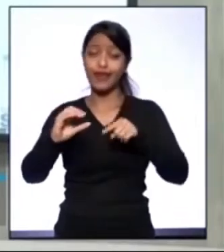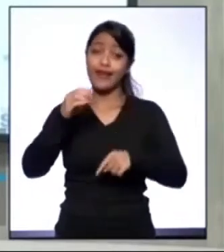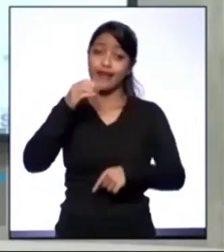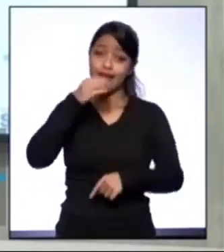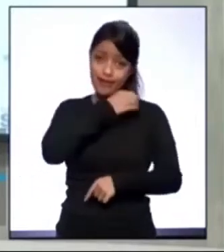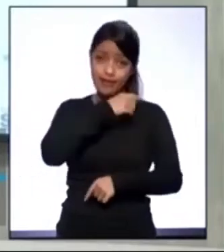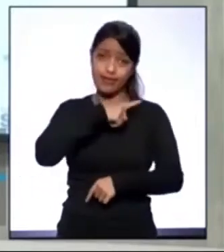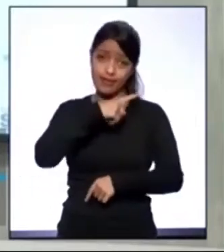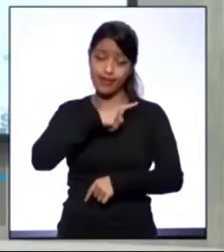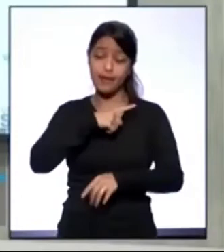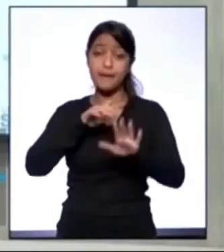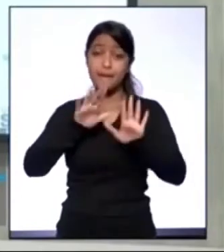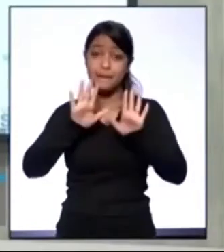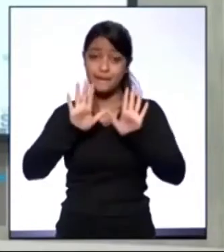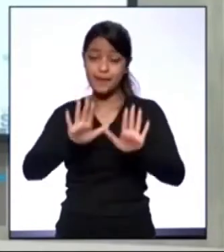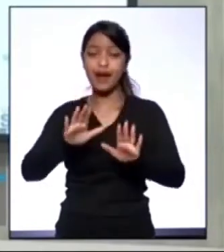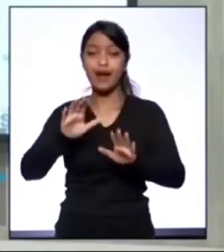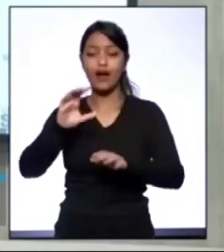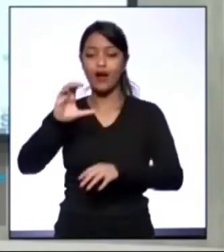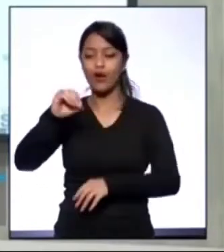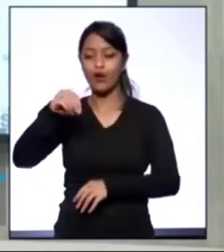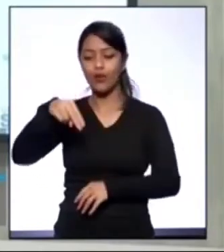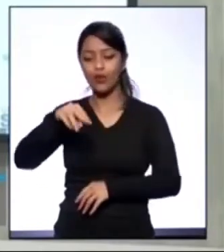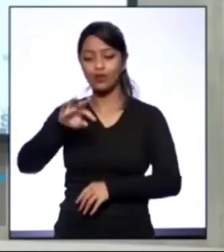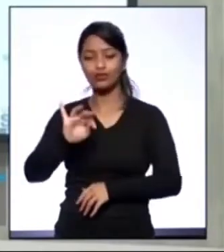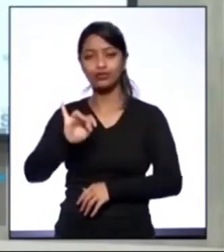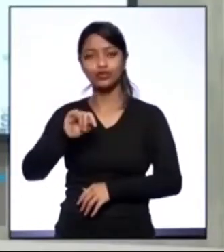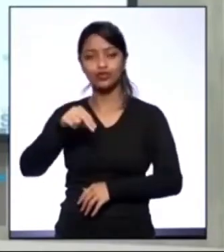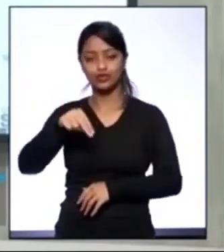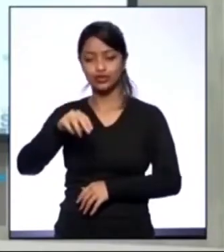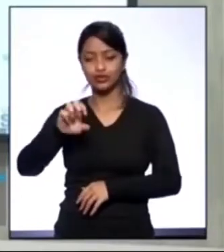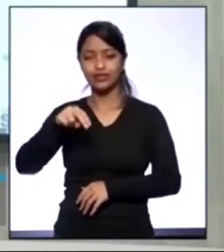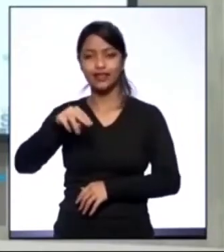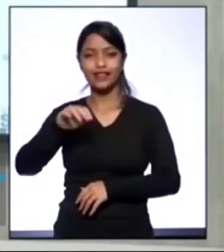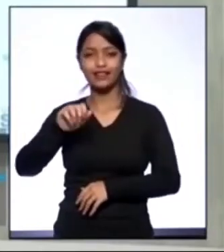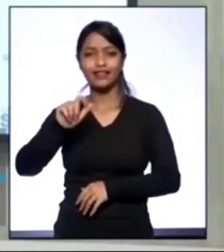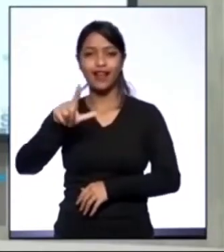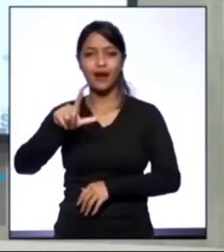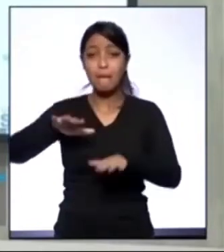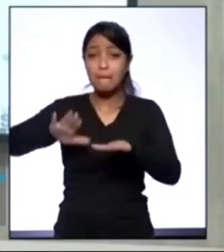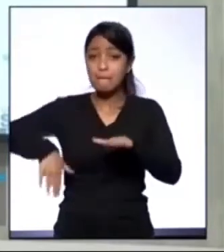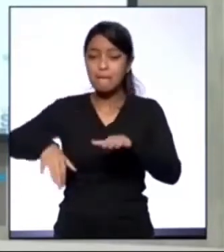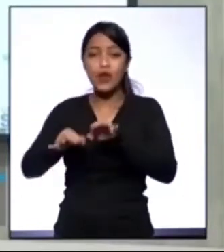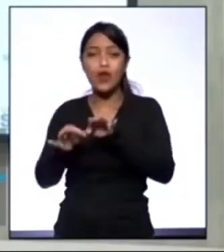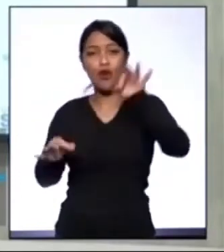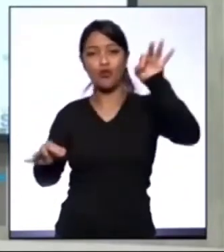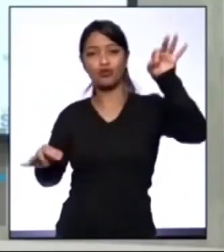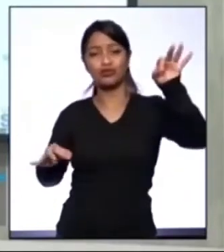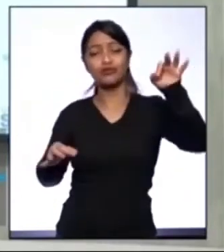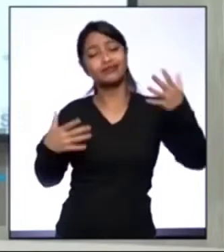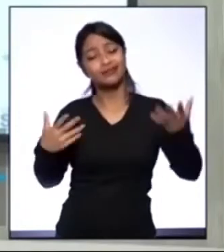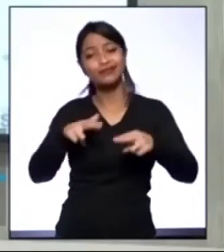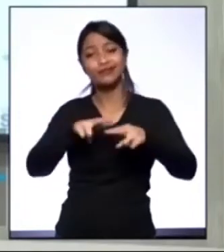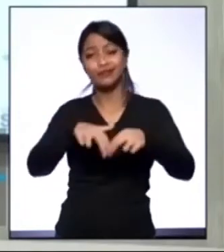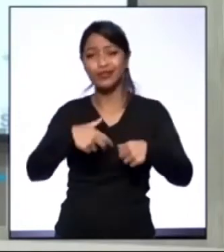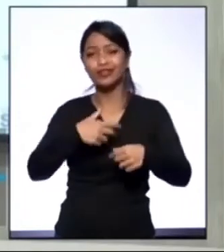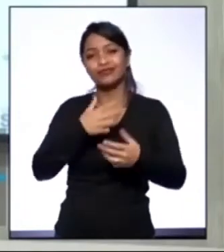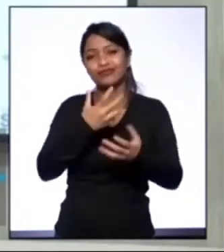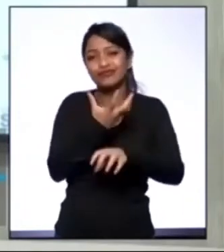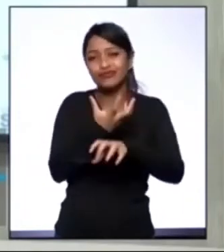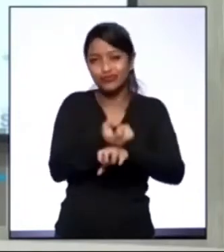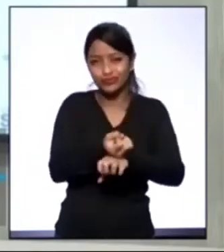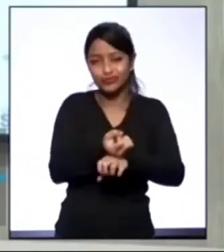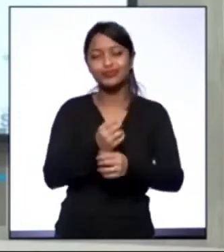continental. Nesse caso, ela é seca. Então, massa tropical atlântica, quente e úmida. Massa